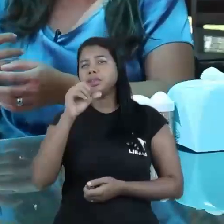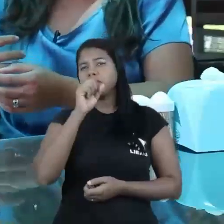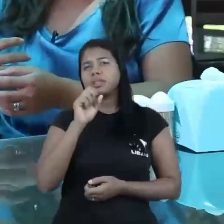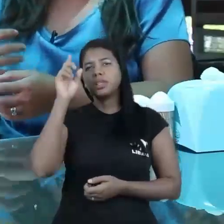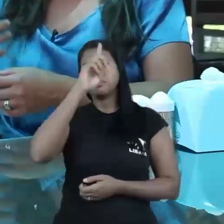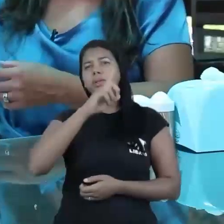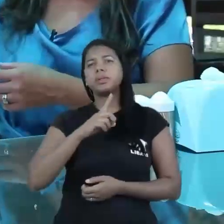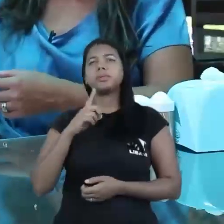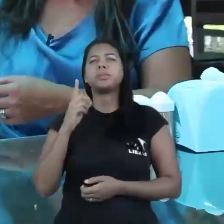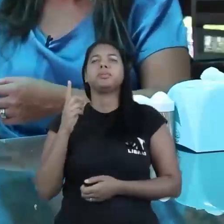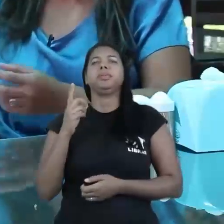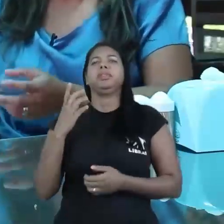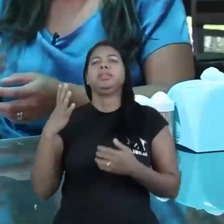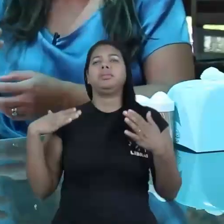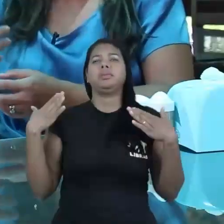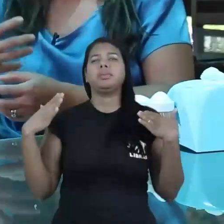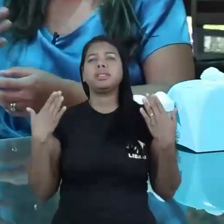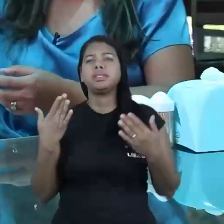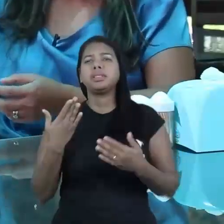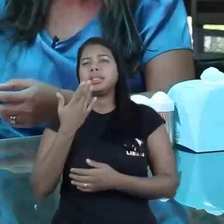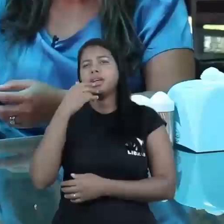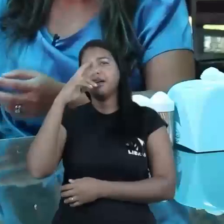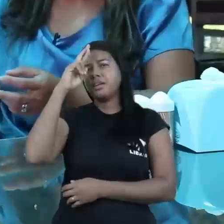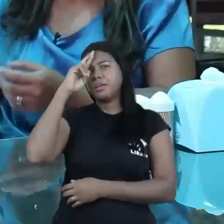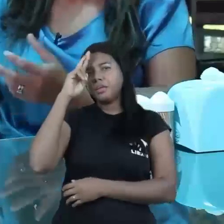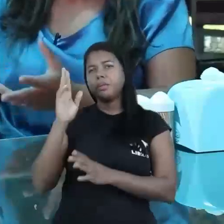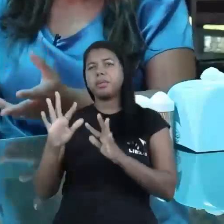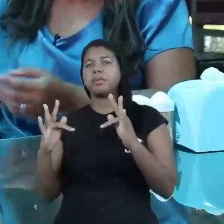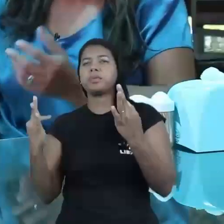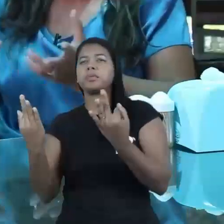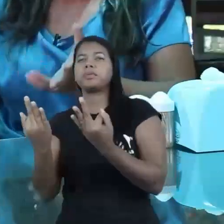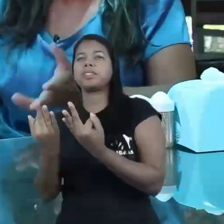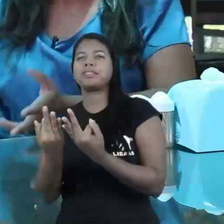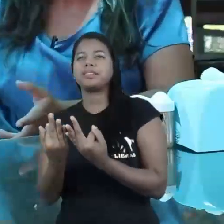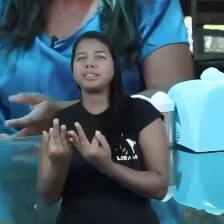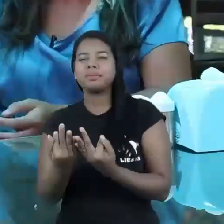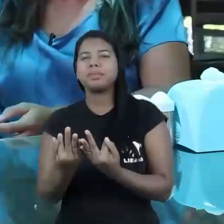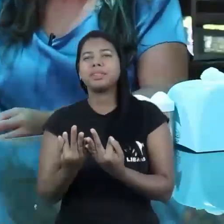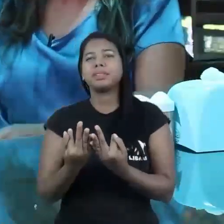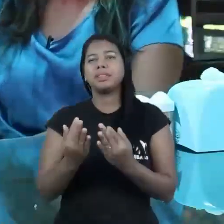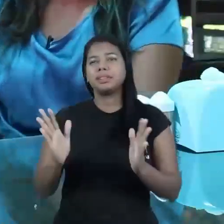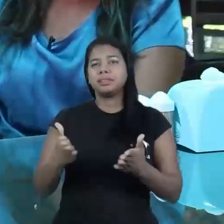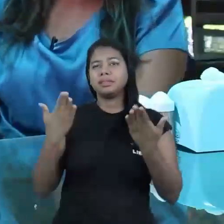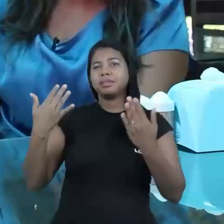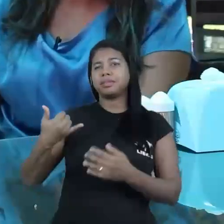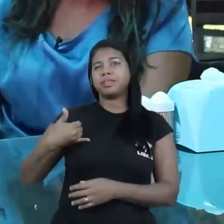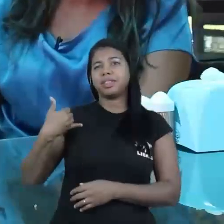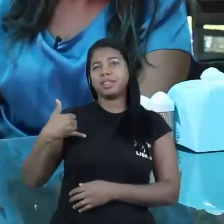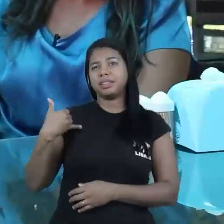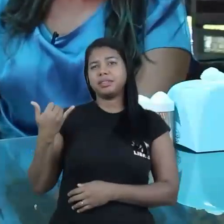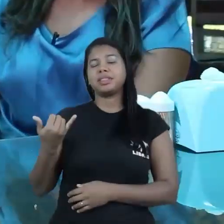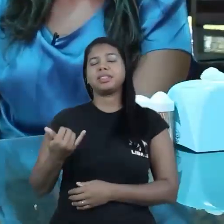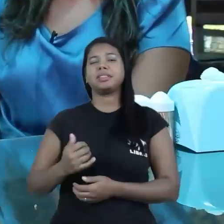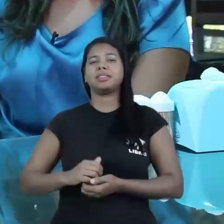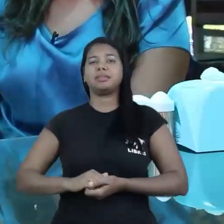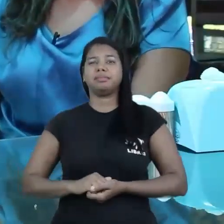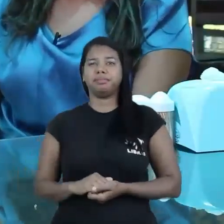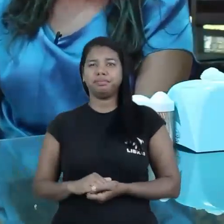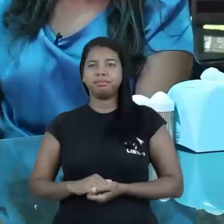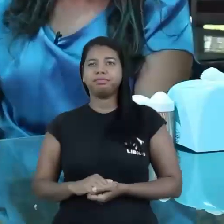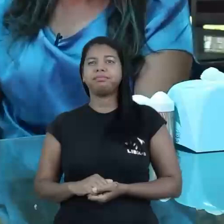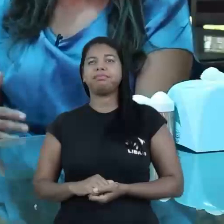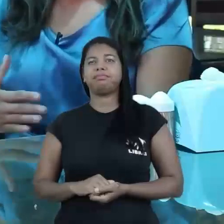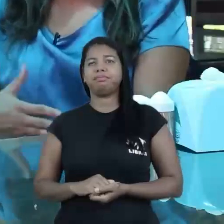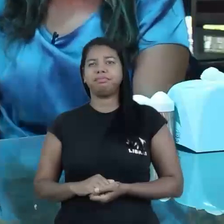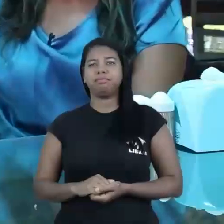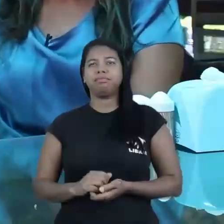quer levar um almoço diferenciado para a família, né? Um conforto, um aniversário, uma data comemorativa, que